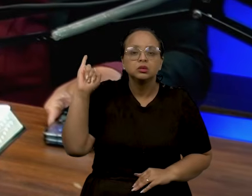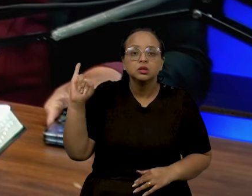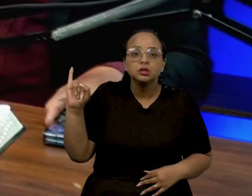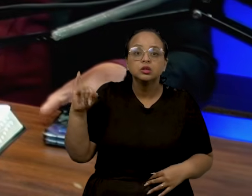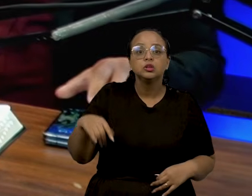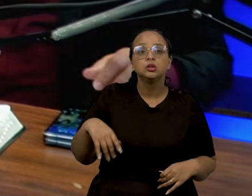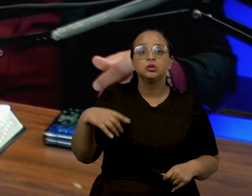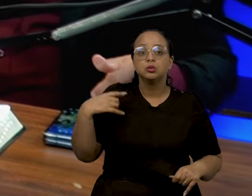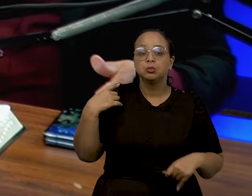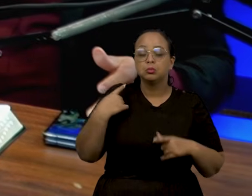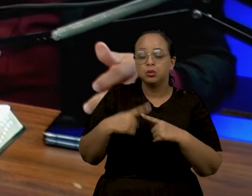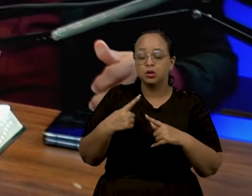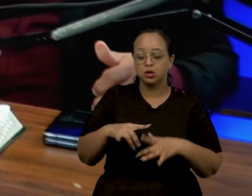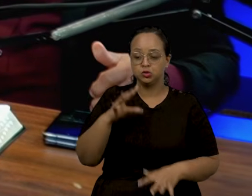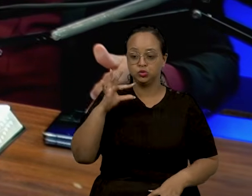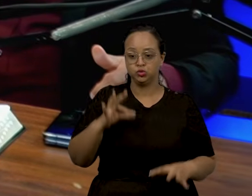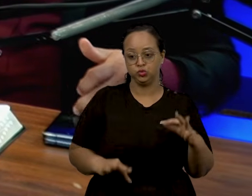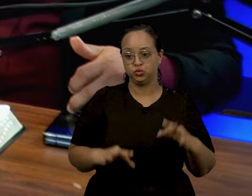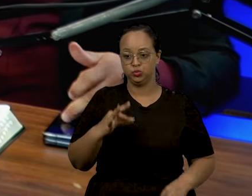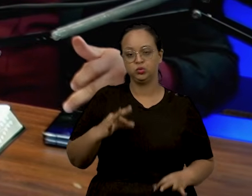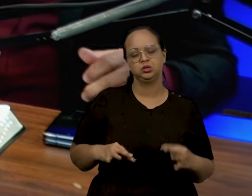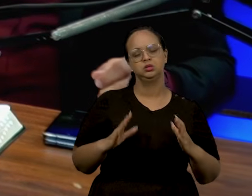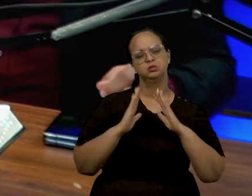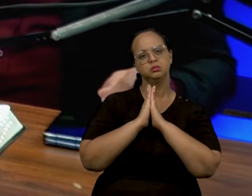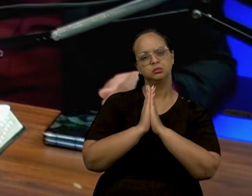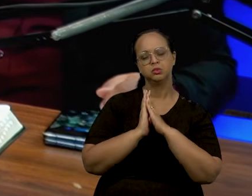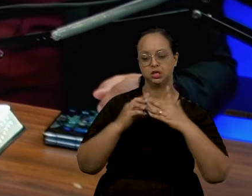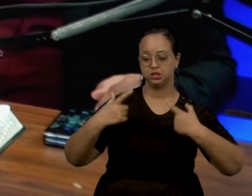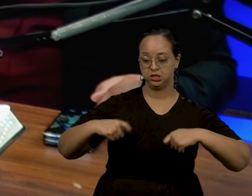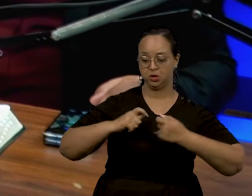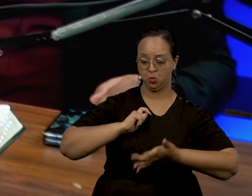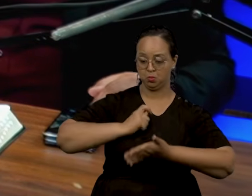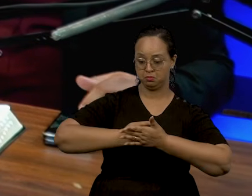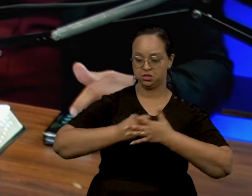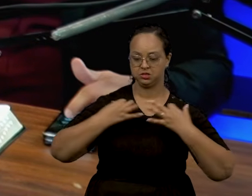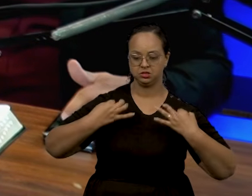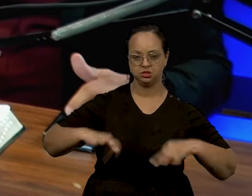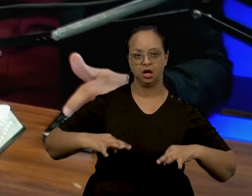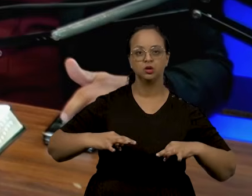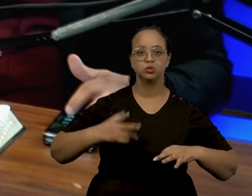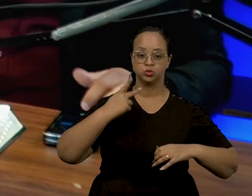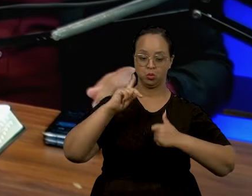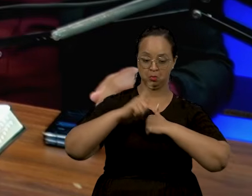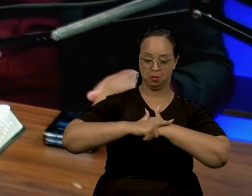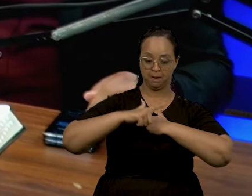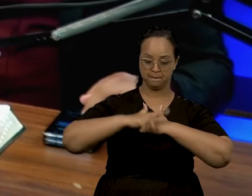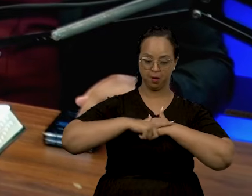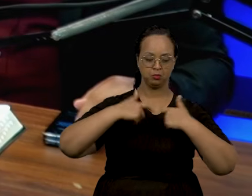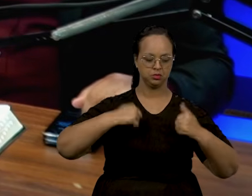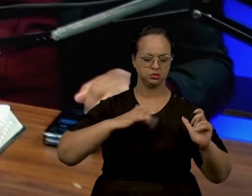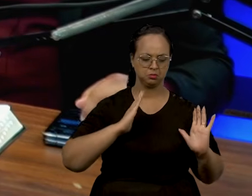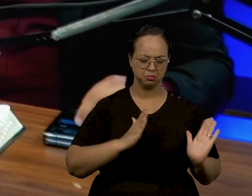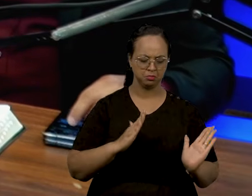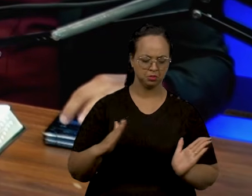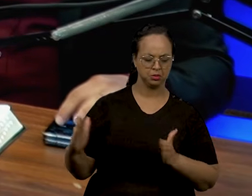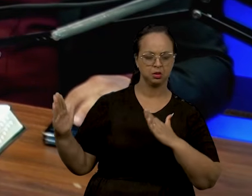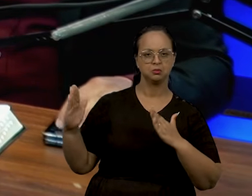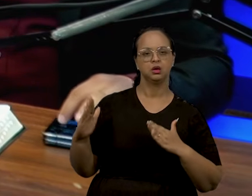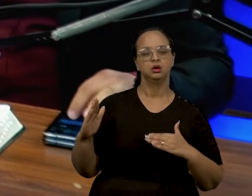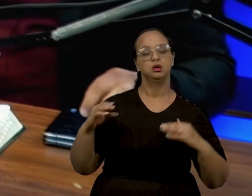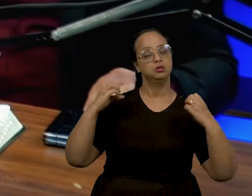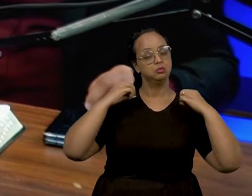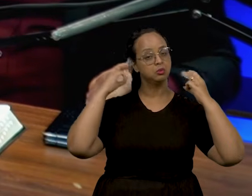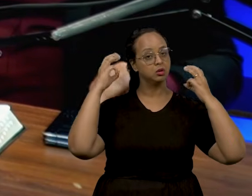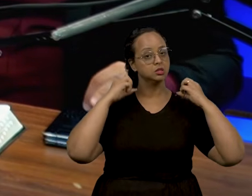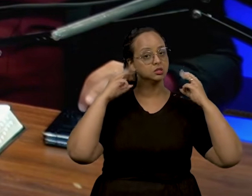né, a Moisés, né, e durante aquele período ali os 5 primeiros livros da Bíblia, né, somente Levítico, nós vamos ver ali que Deus dava todo o